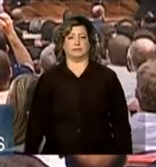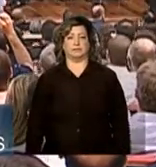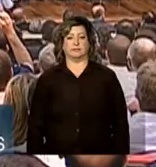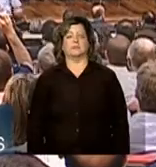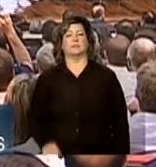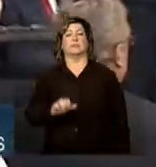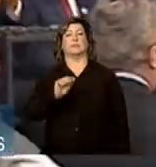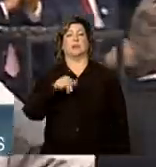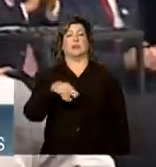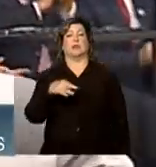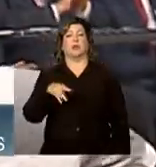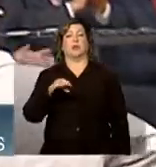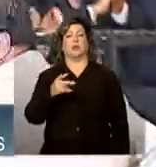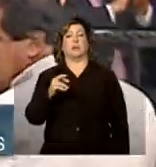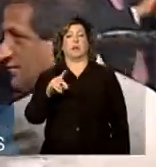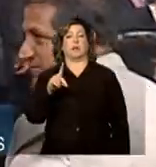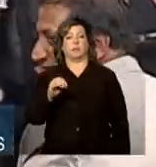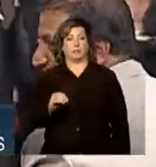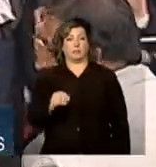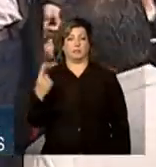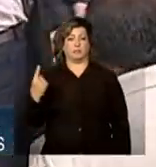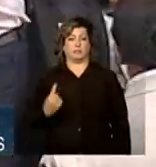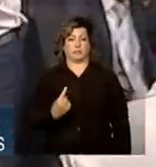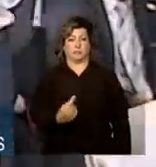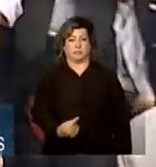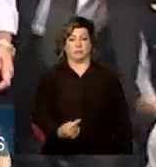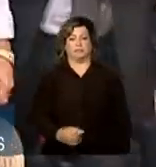Antônio Prado, Nilson Camate,